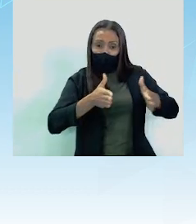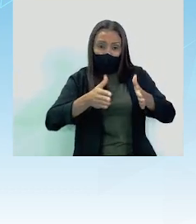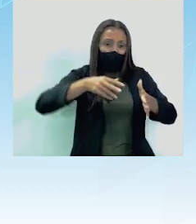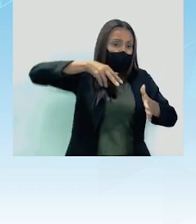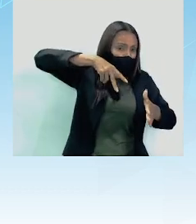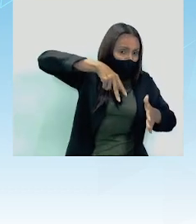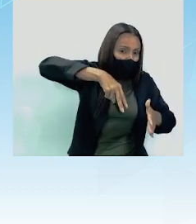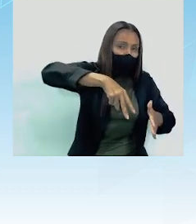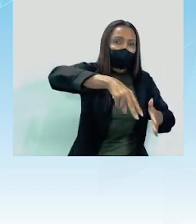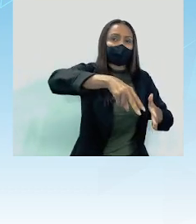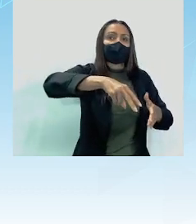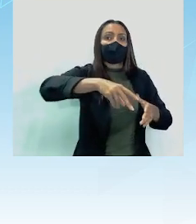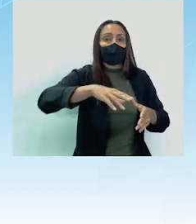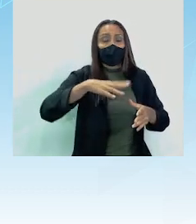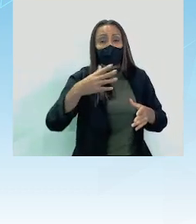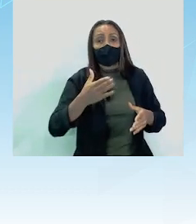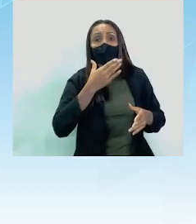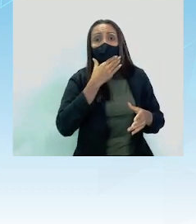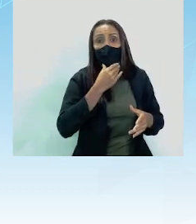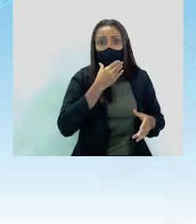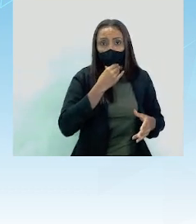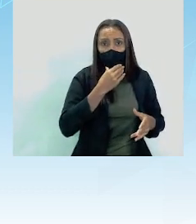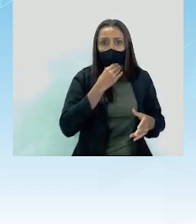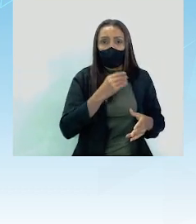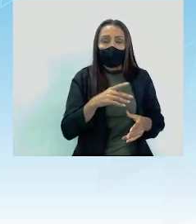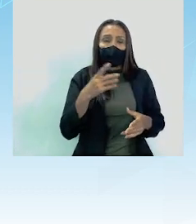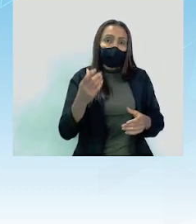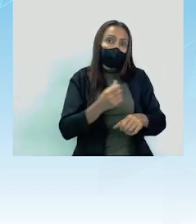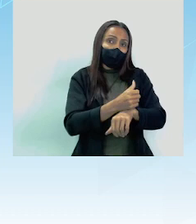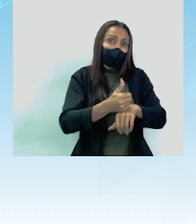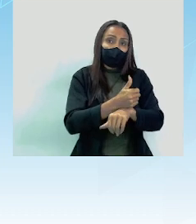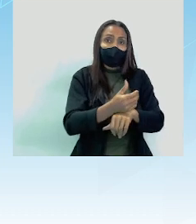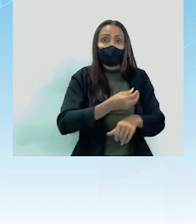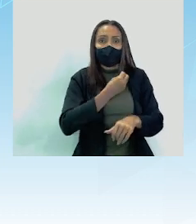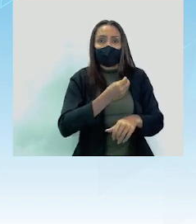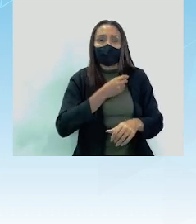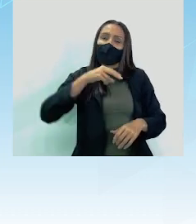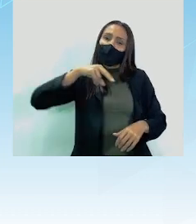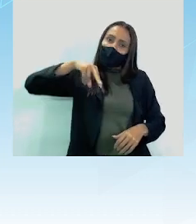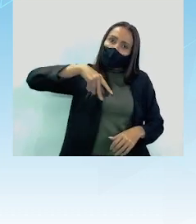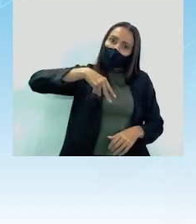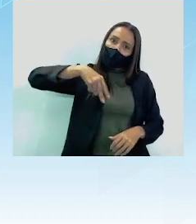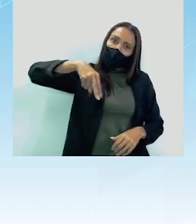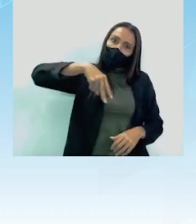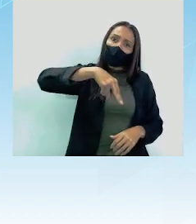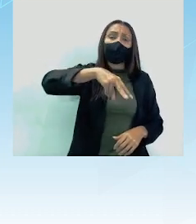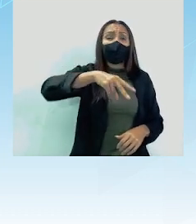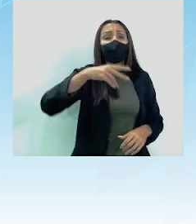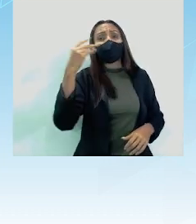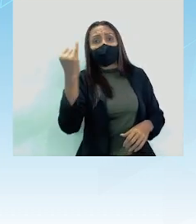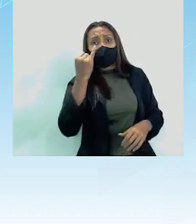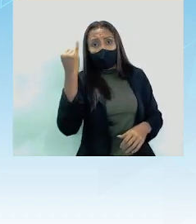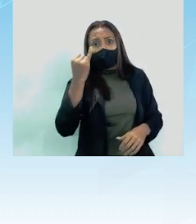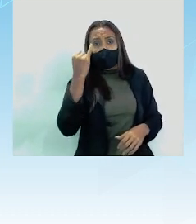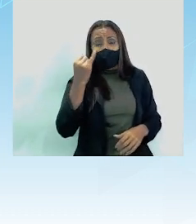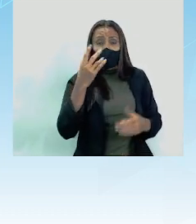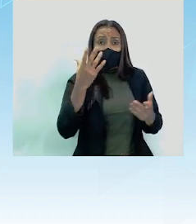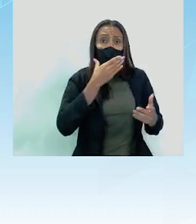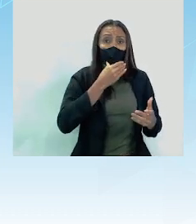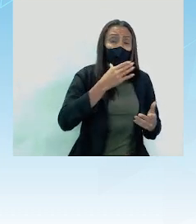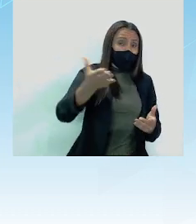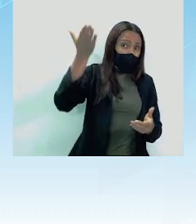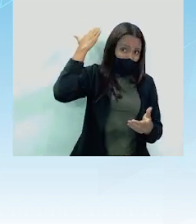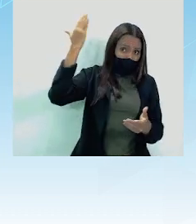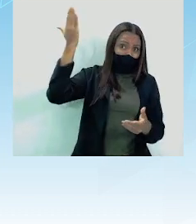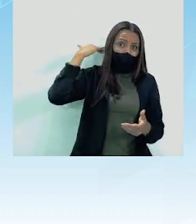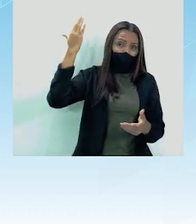de deslocamento desde que o homem ascendeu a qualidade de bípede é a caminhada, né? Então, desde que o homem se entende por homem,